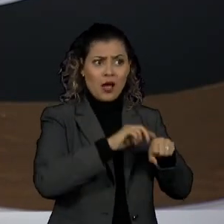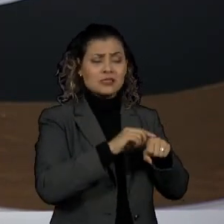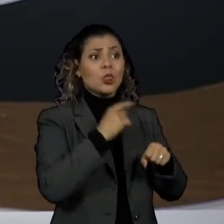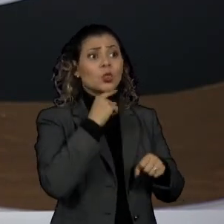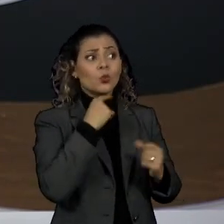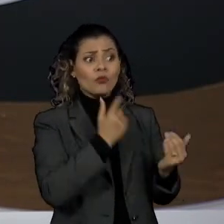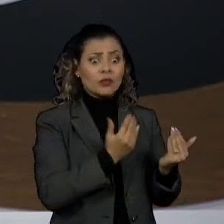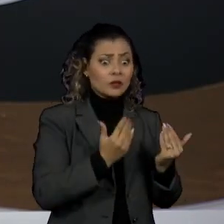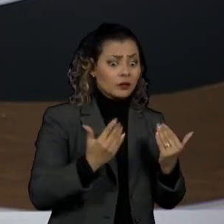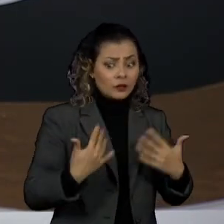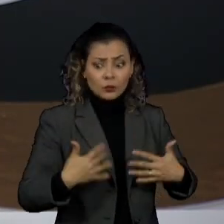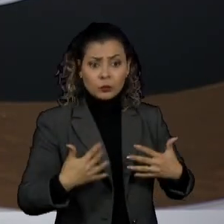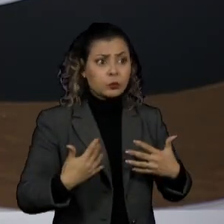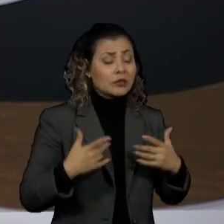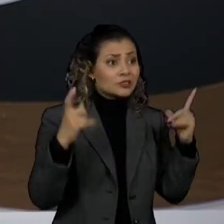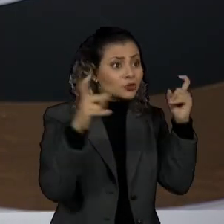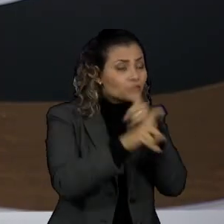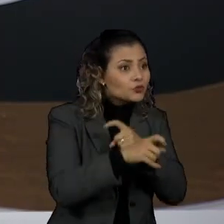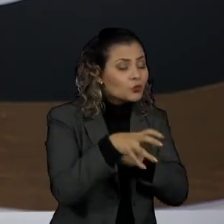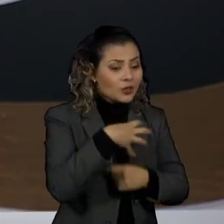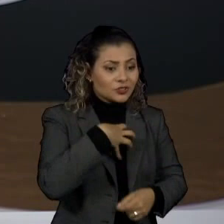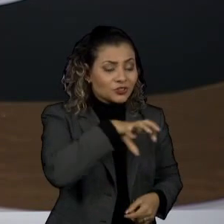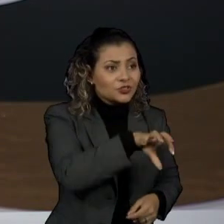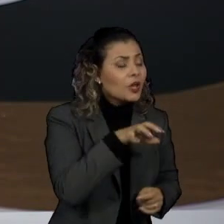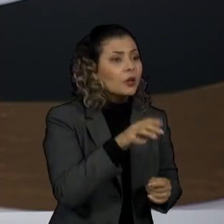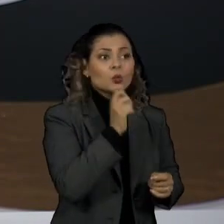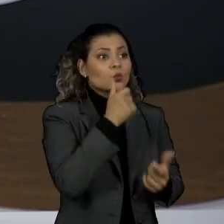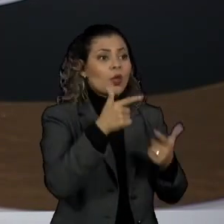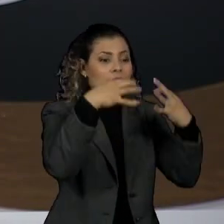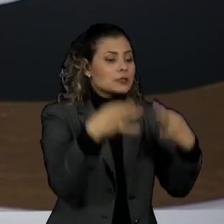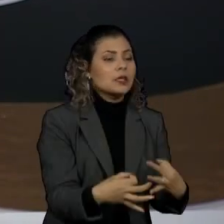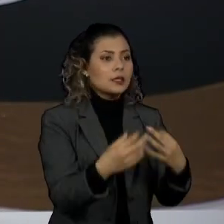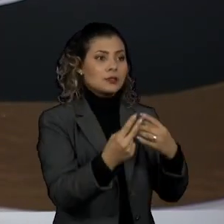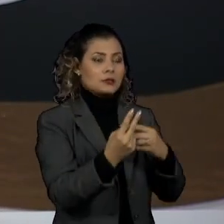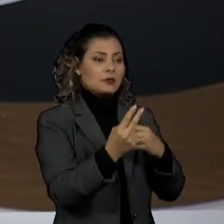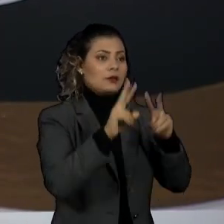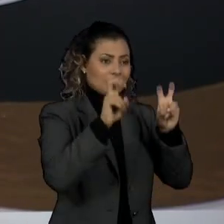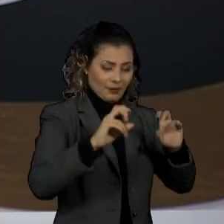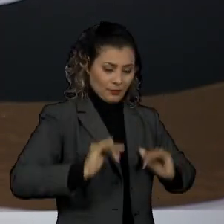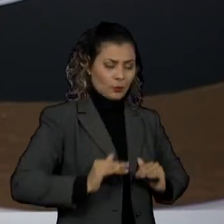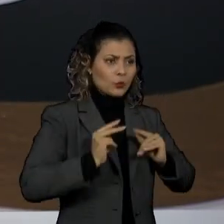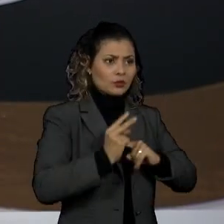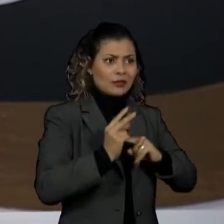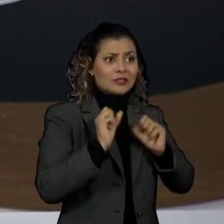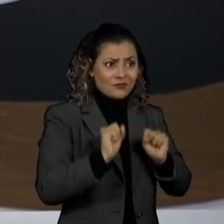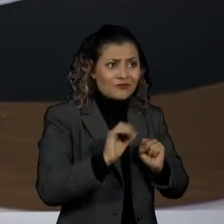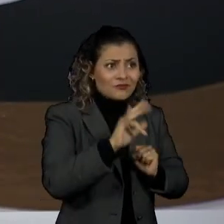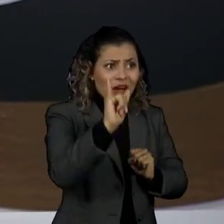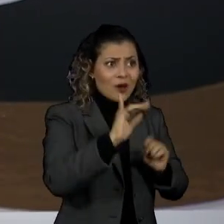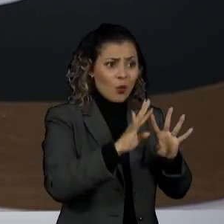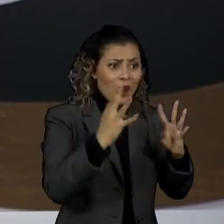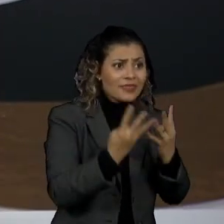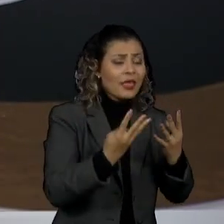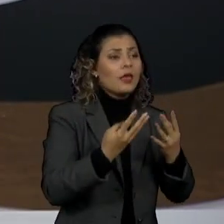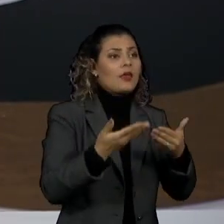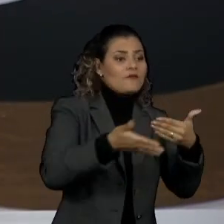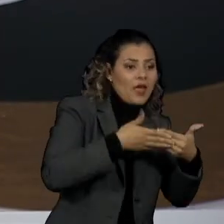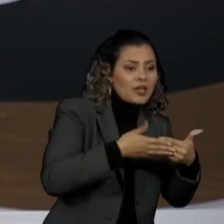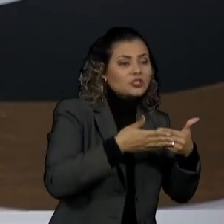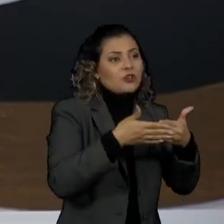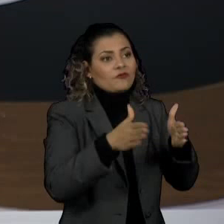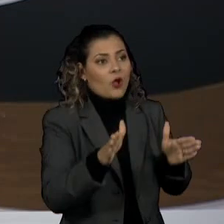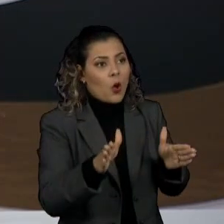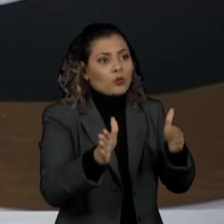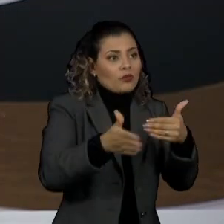dúvida e a essa dificuldade de ter uma certeza quanto à imunidade, vai viver de quarentenas intermitentes, a gente vai